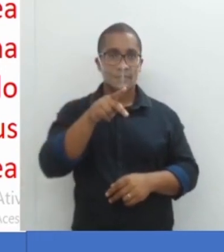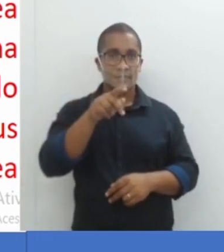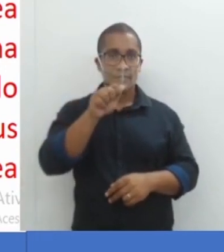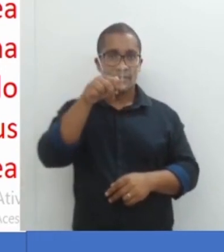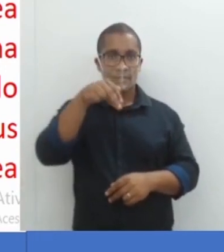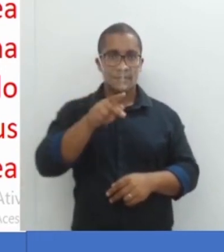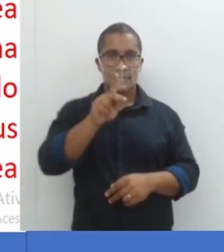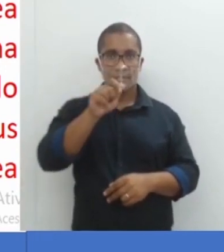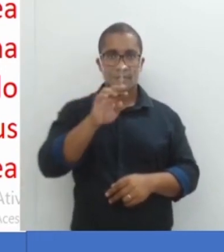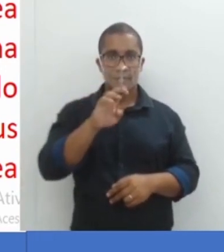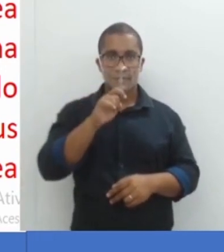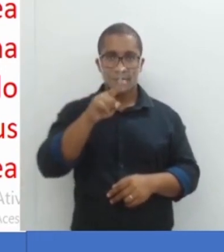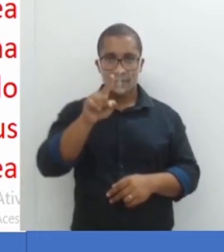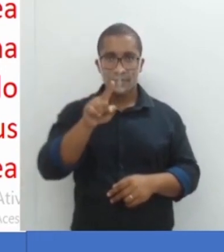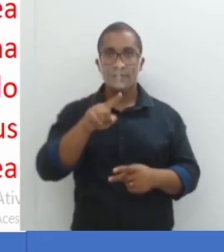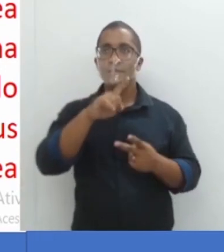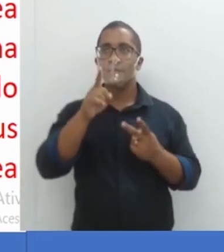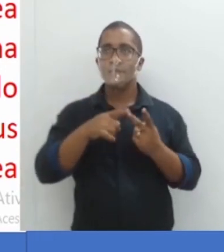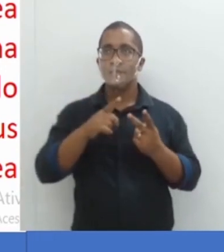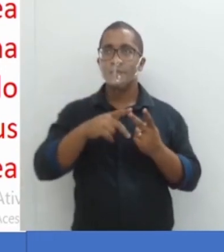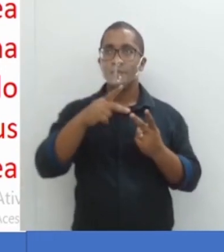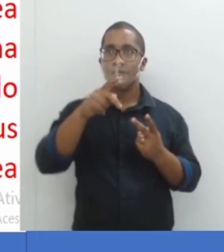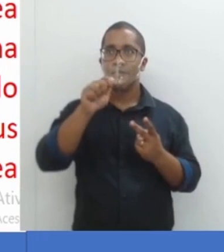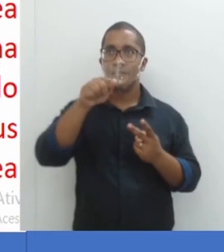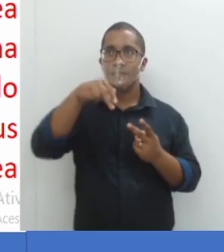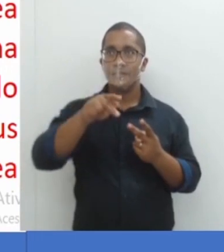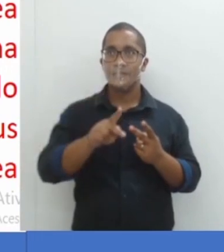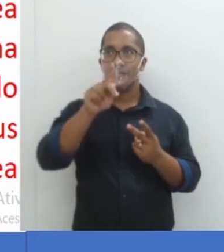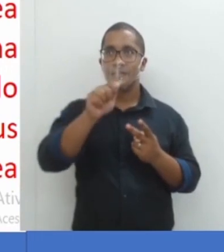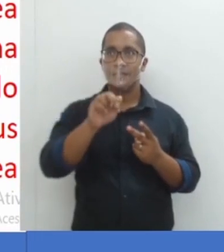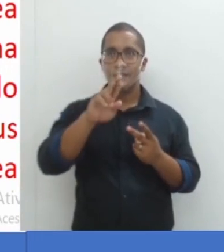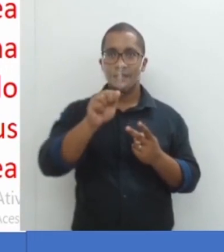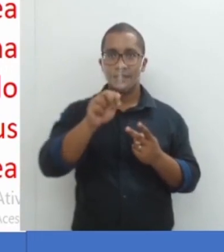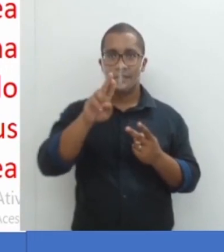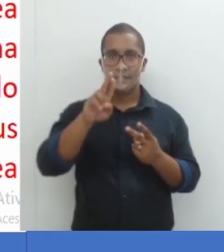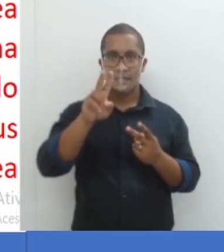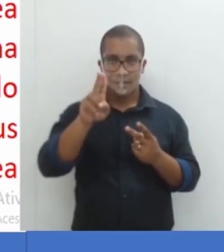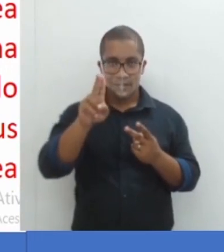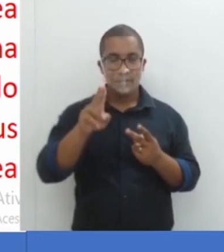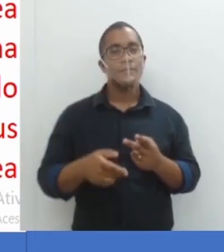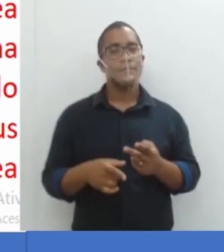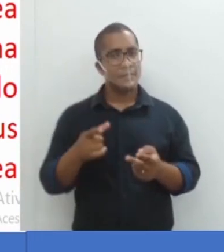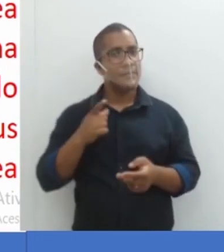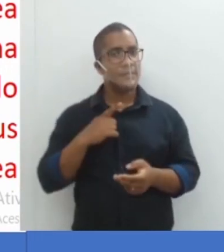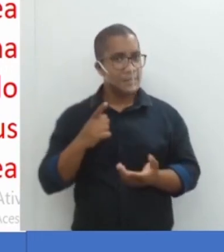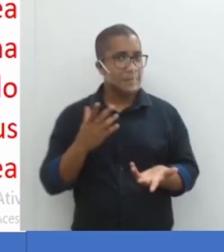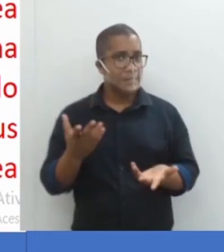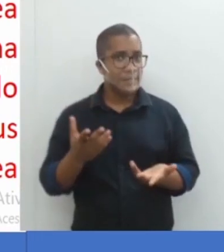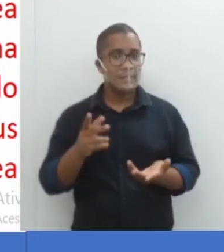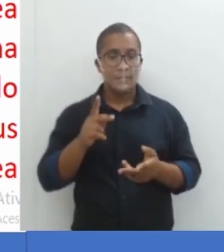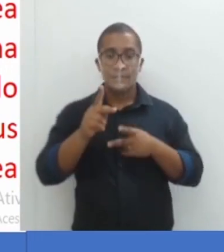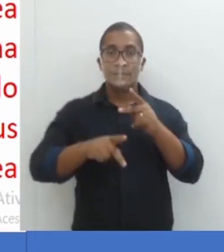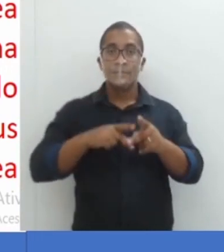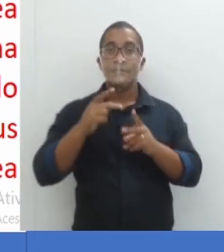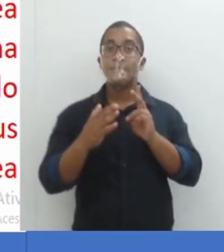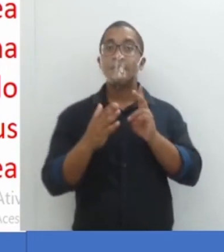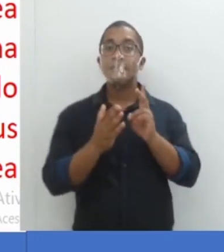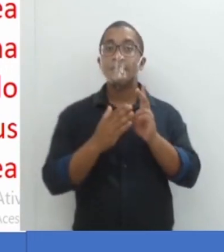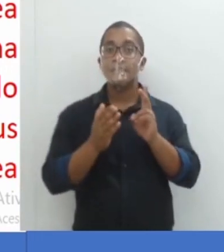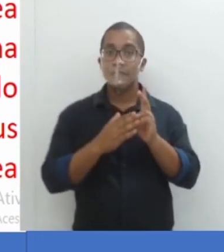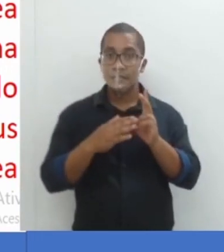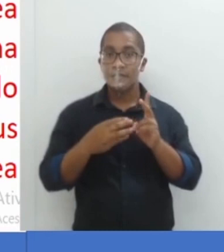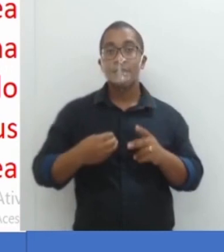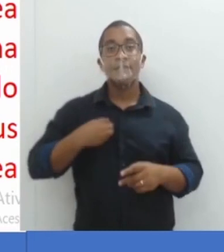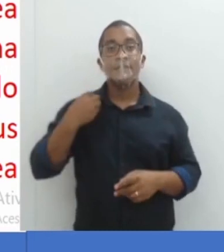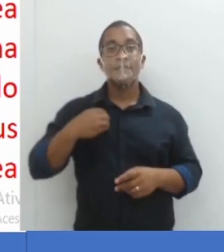e Pancararu. Tem que falar bem devagarinho para não pagar gafe. Vamos embora. É um povo indígena que vive nas